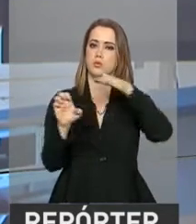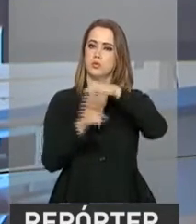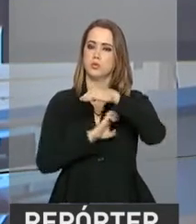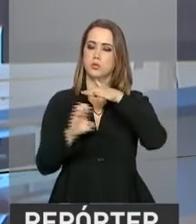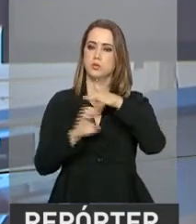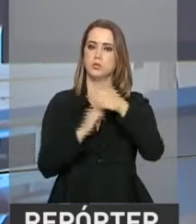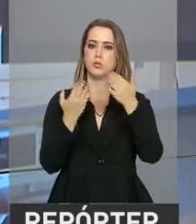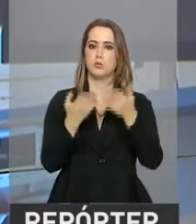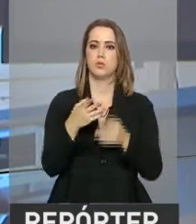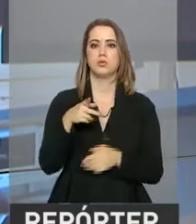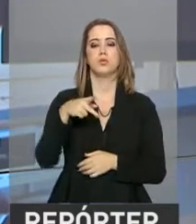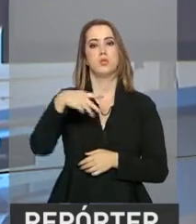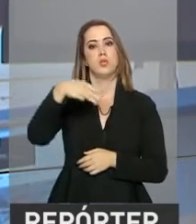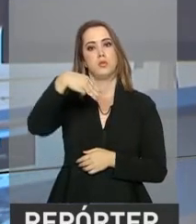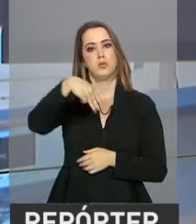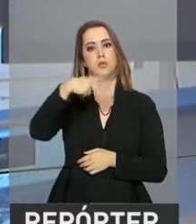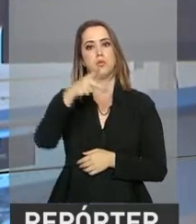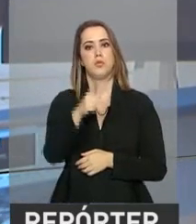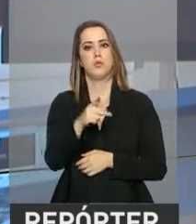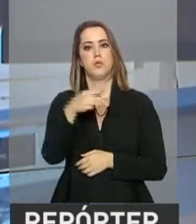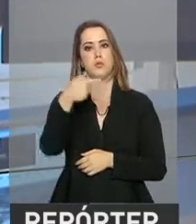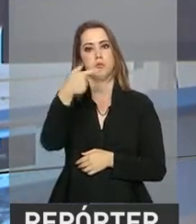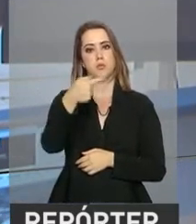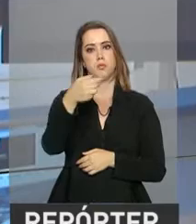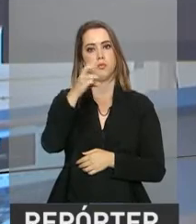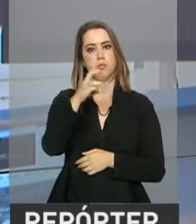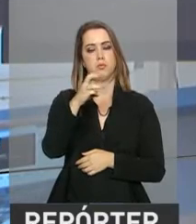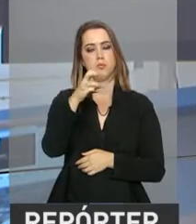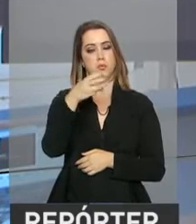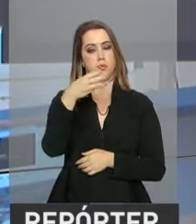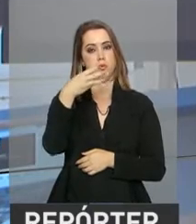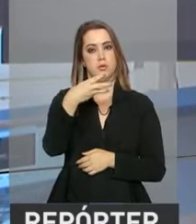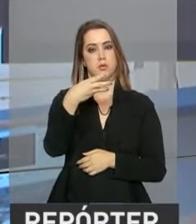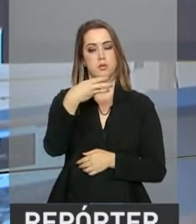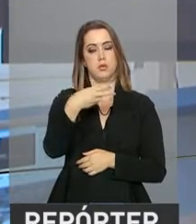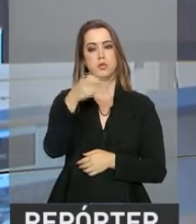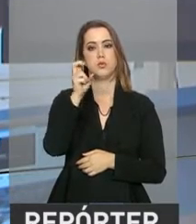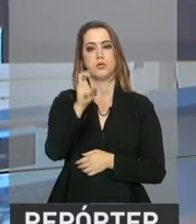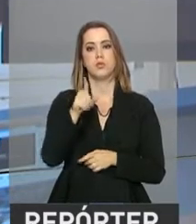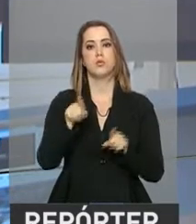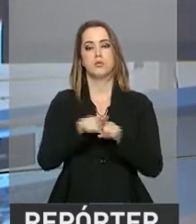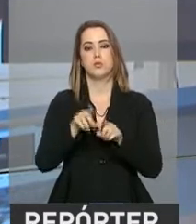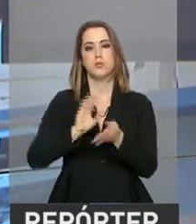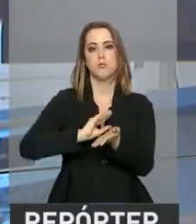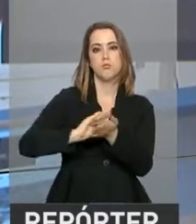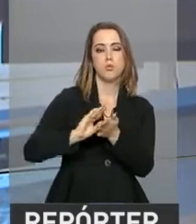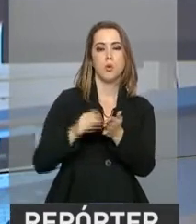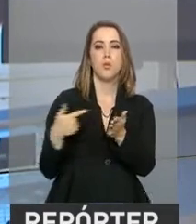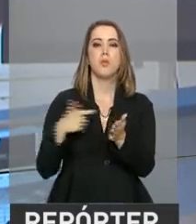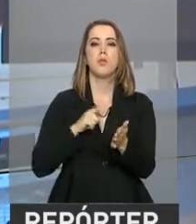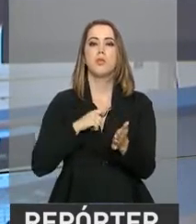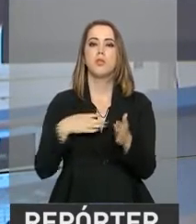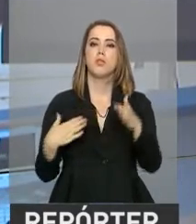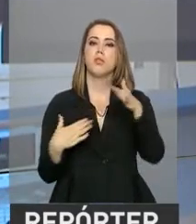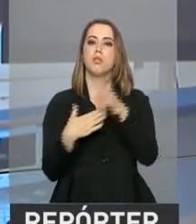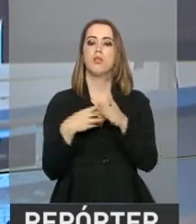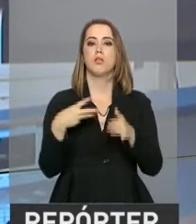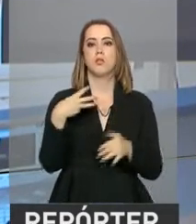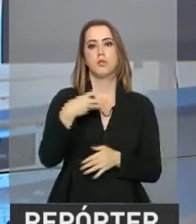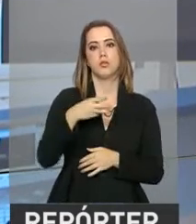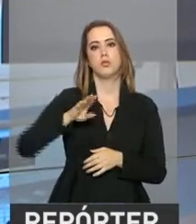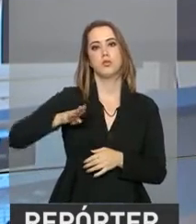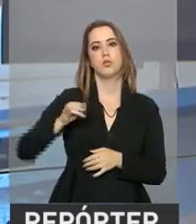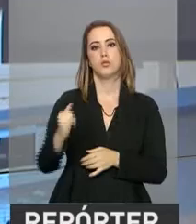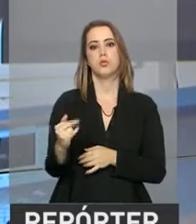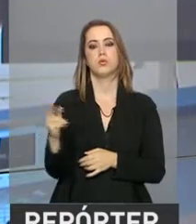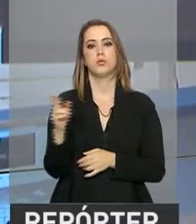renovadas. A MP 735 também propõe limitar repasses para as distribuidoras de energia pela União em até R$ 3,5 bilhões